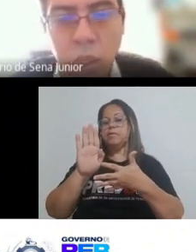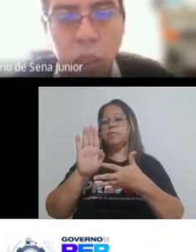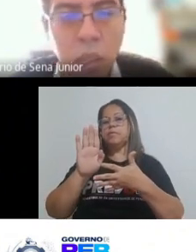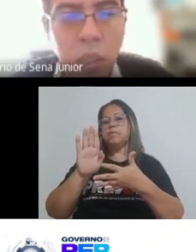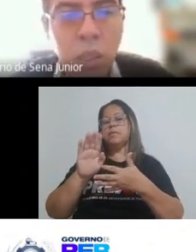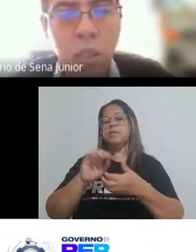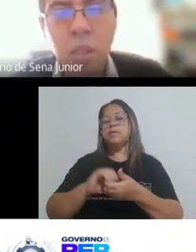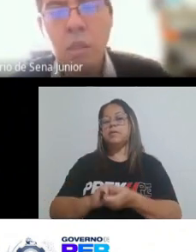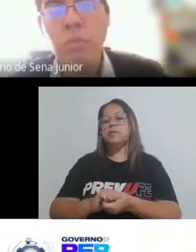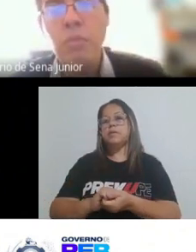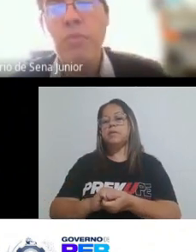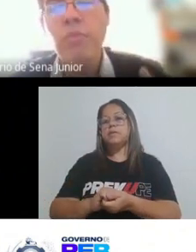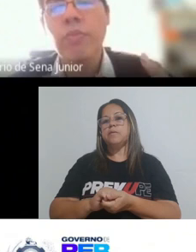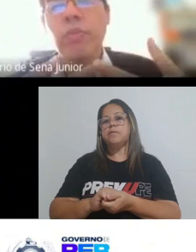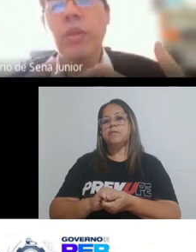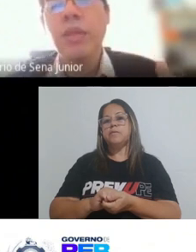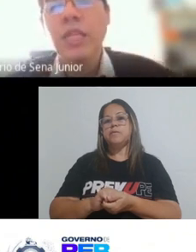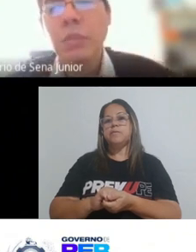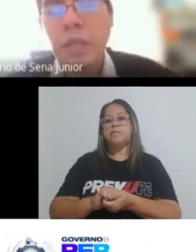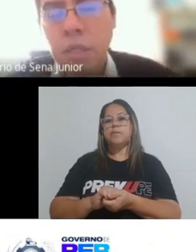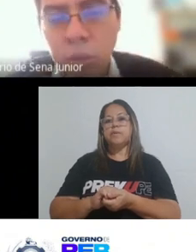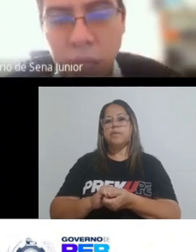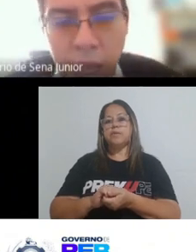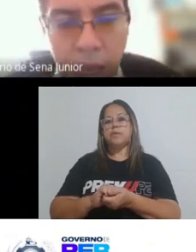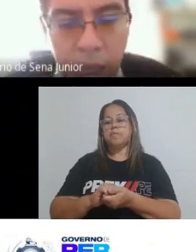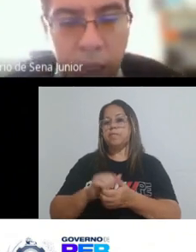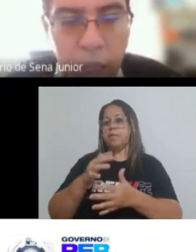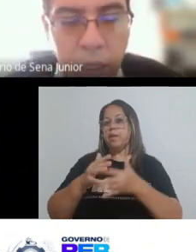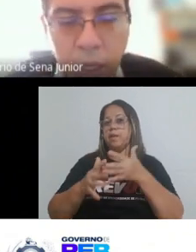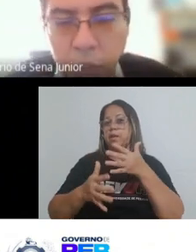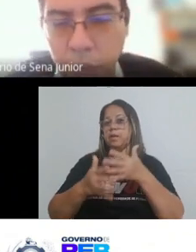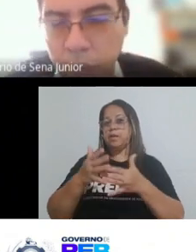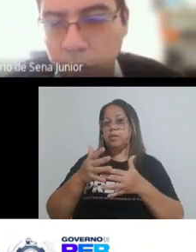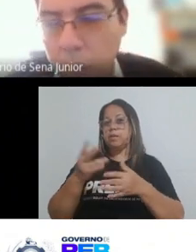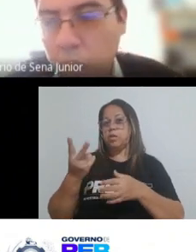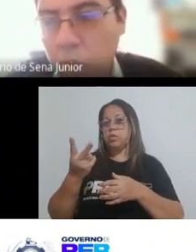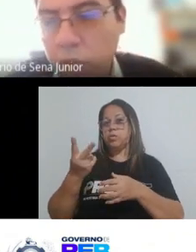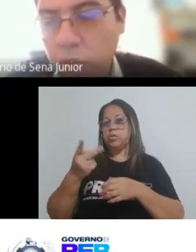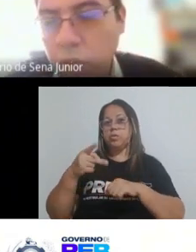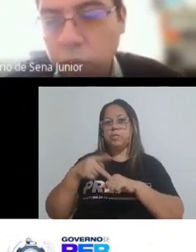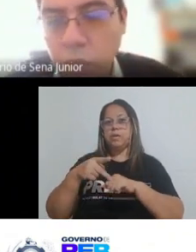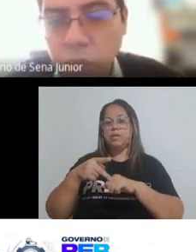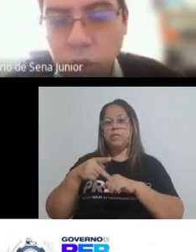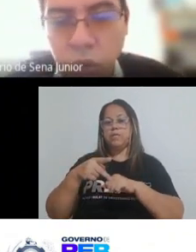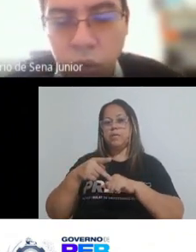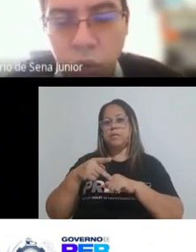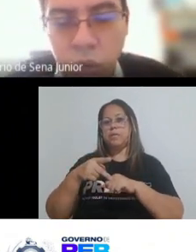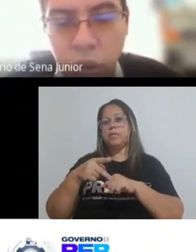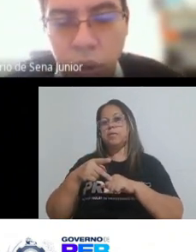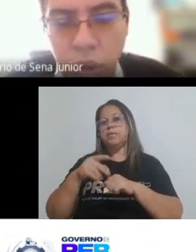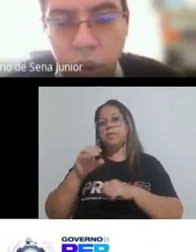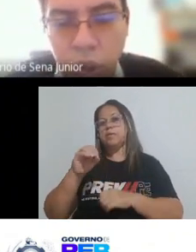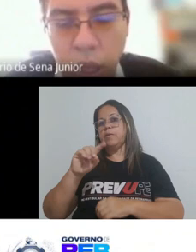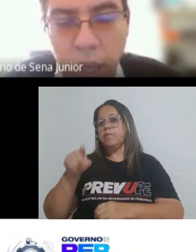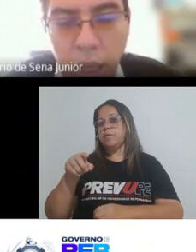de interceptação entre as pedras fosse de meio segundo,